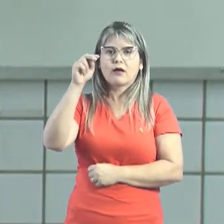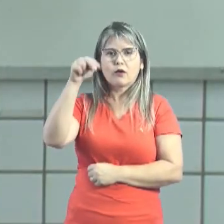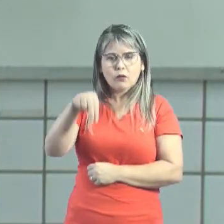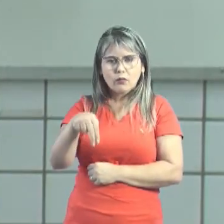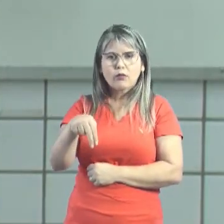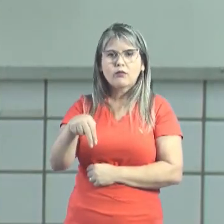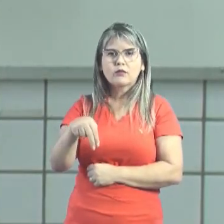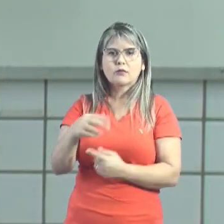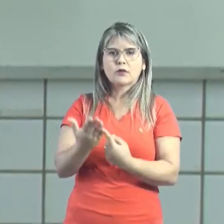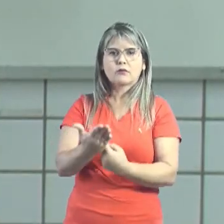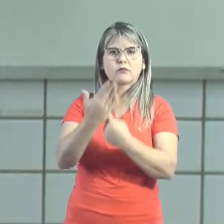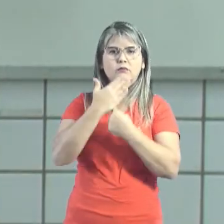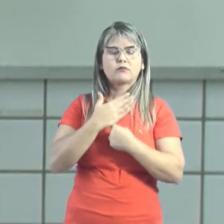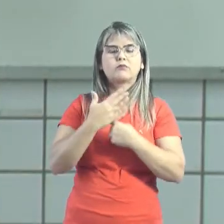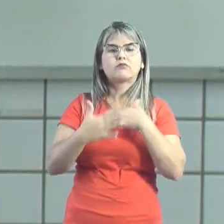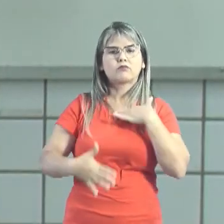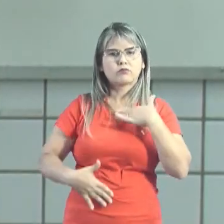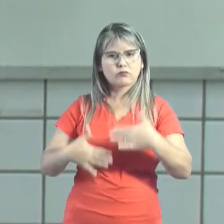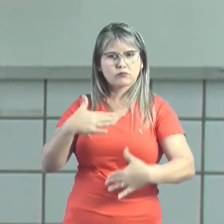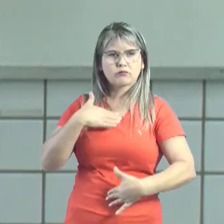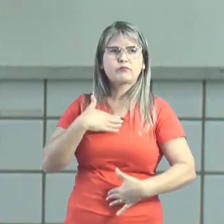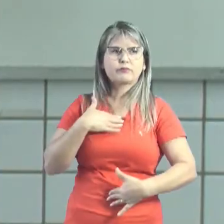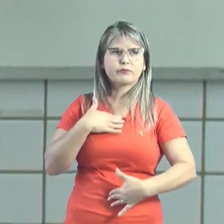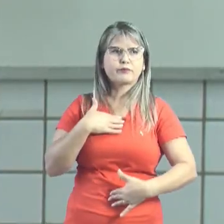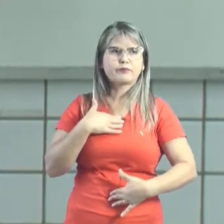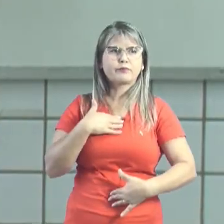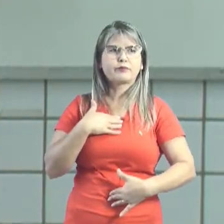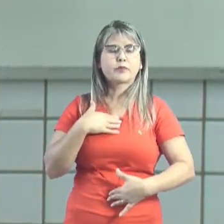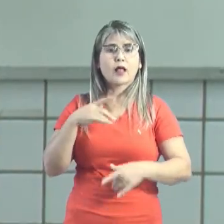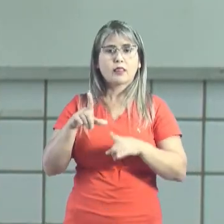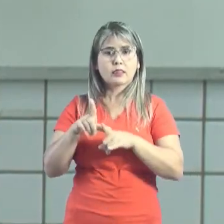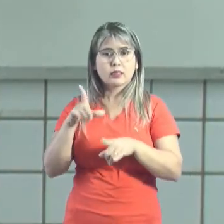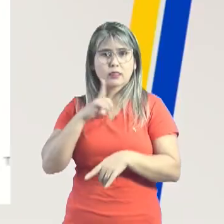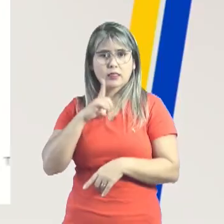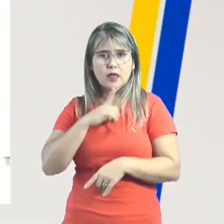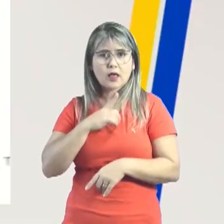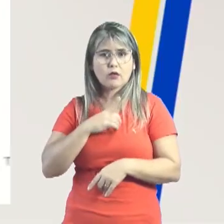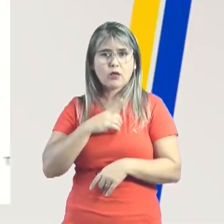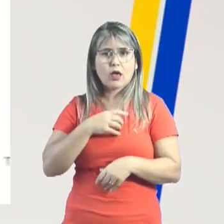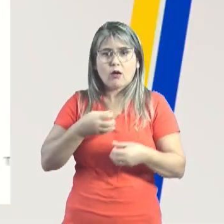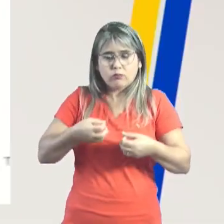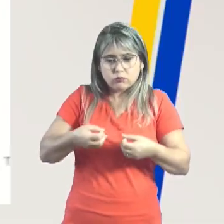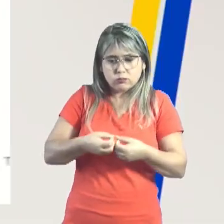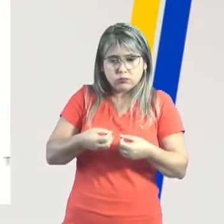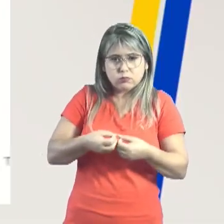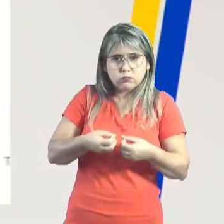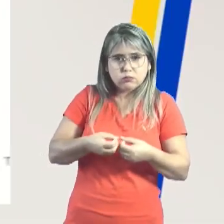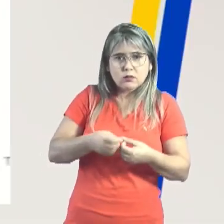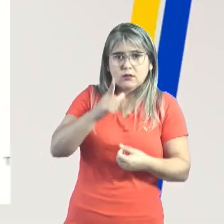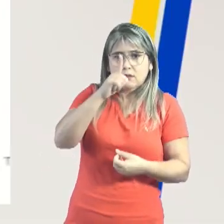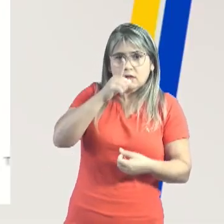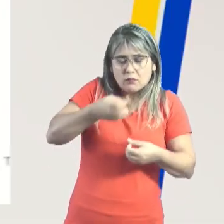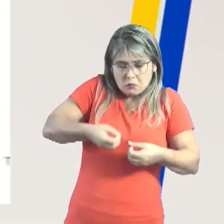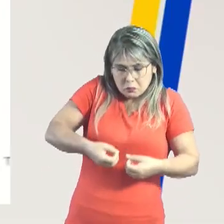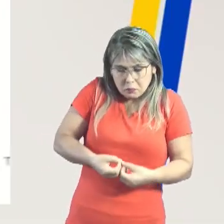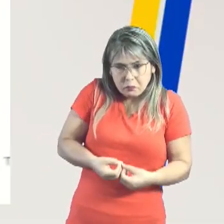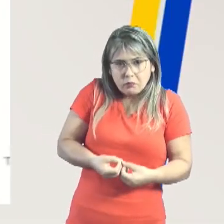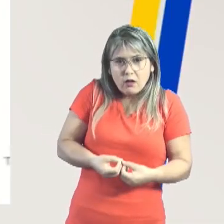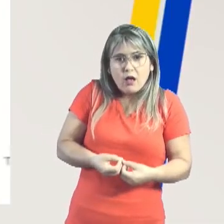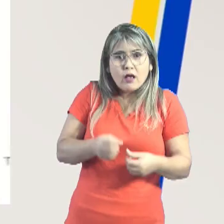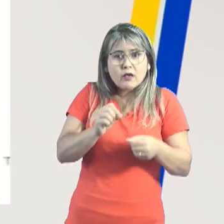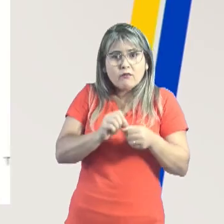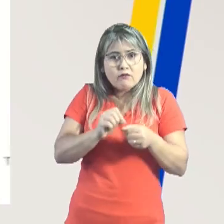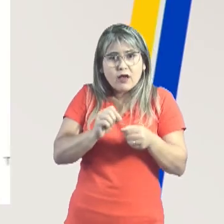todo o açúcar seja quebrado ao mesmo tempo. Os testículos realizam a produção de hormônios que vão identificar